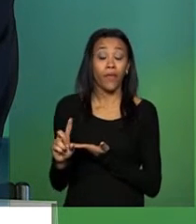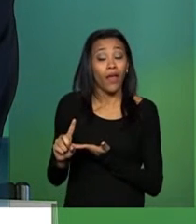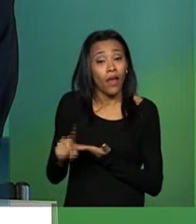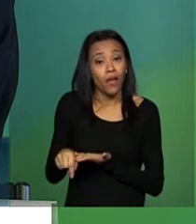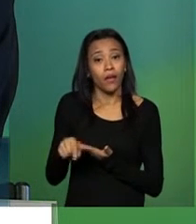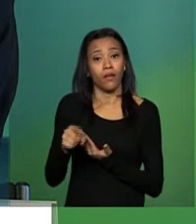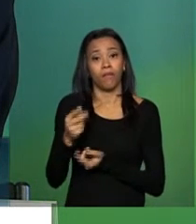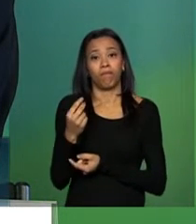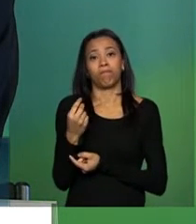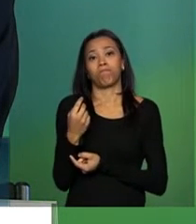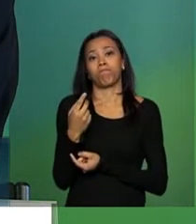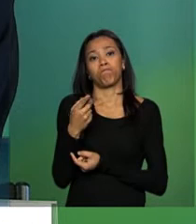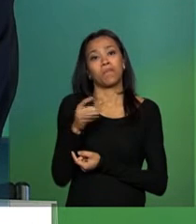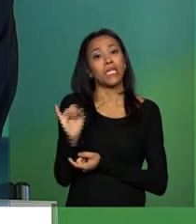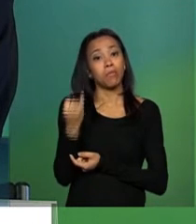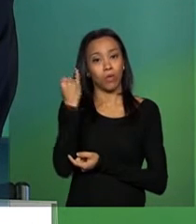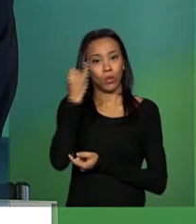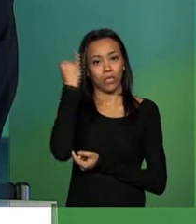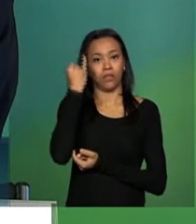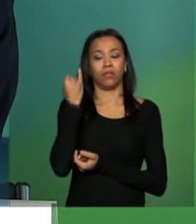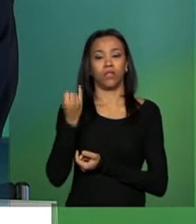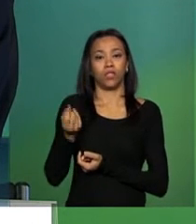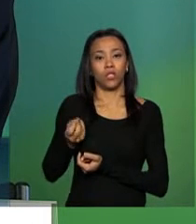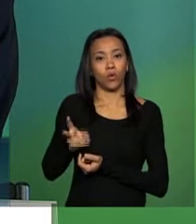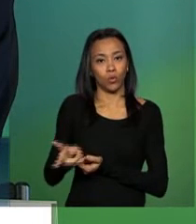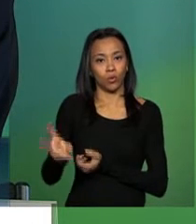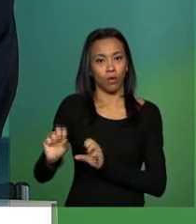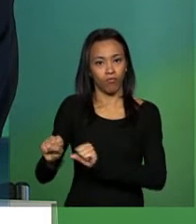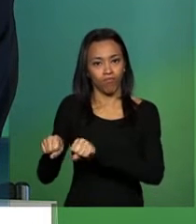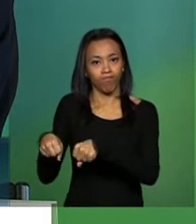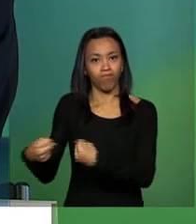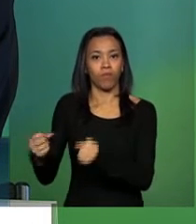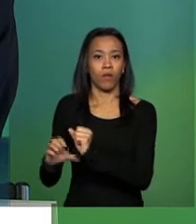importante preservar e fortalecer esse sistema.